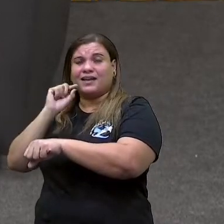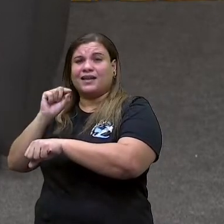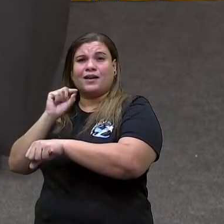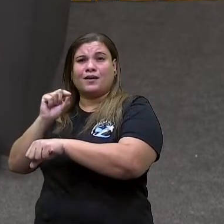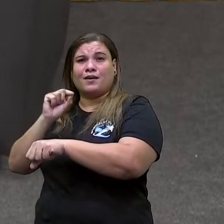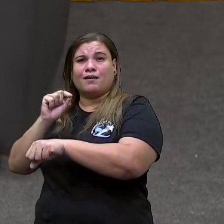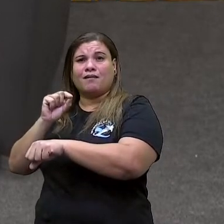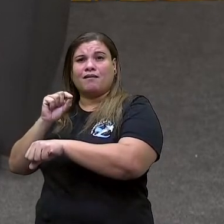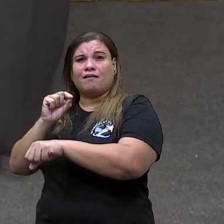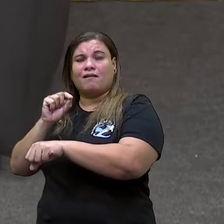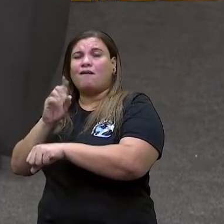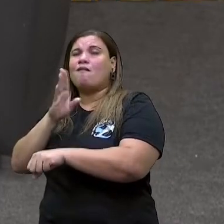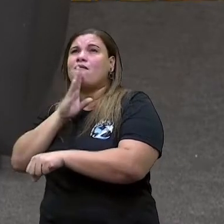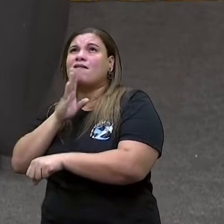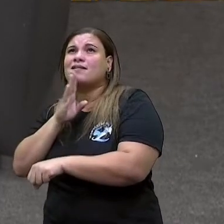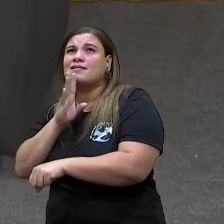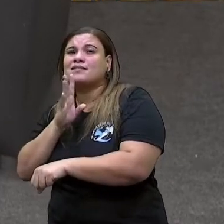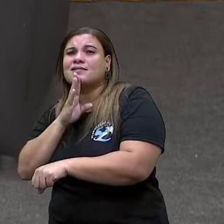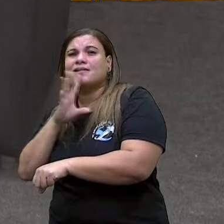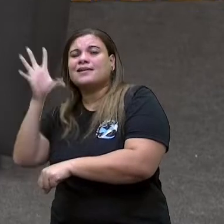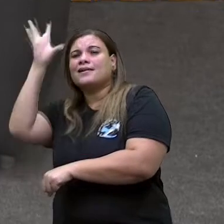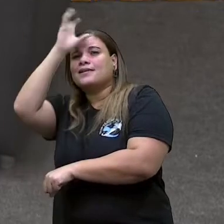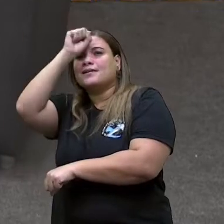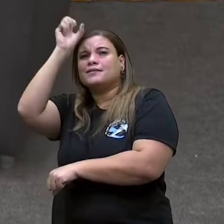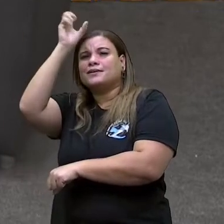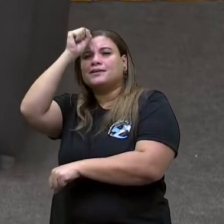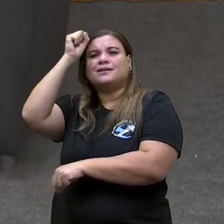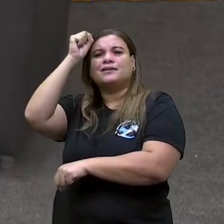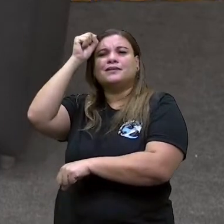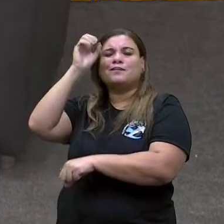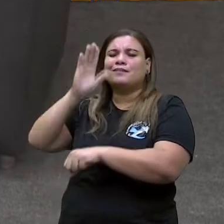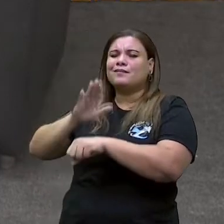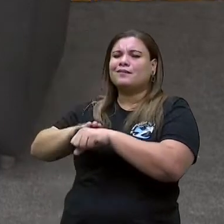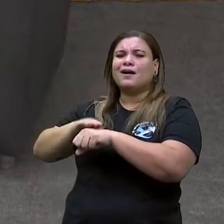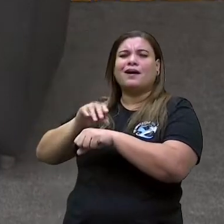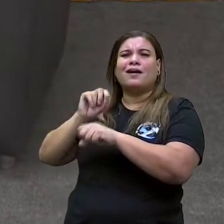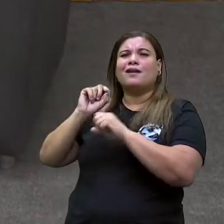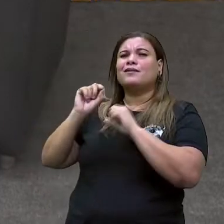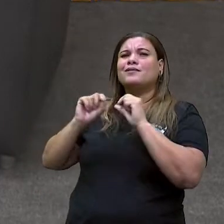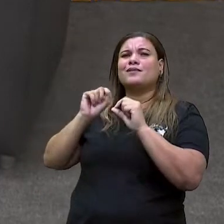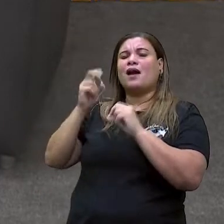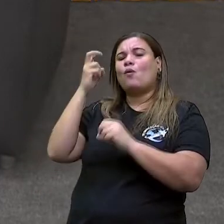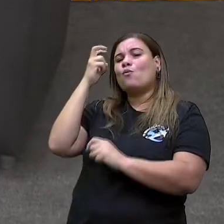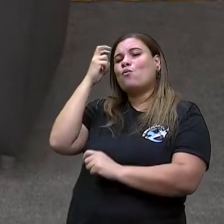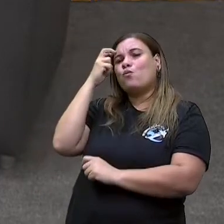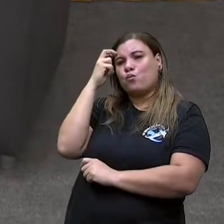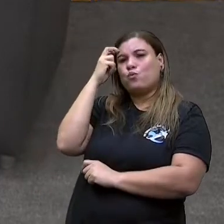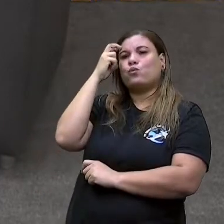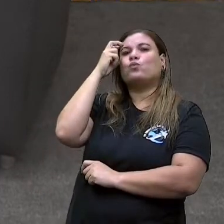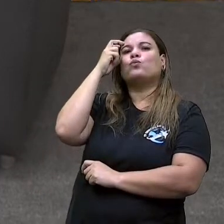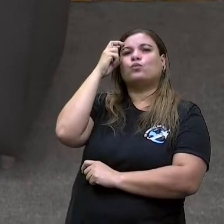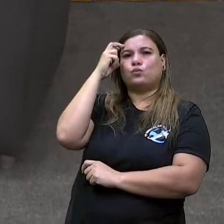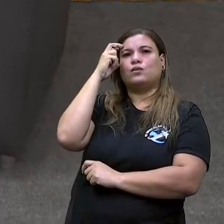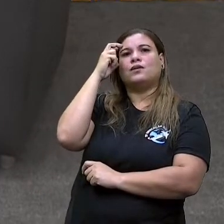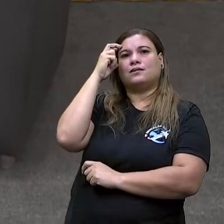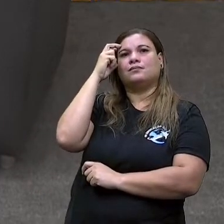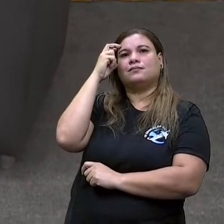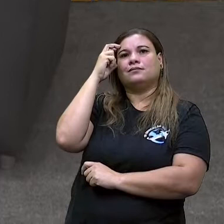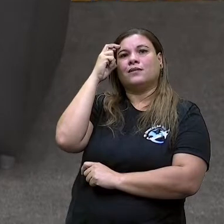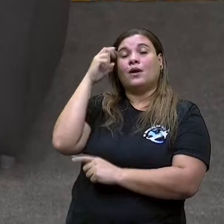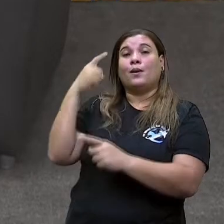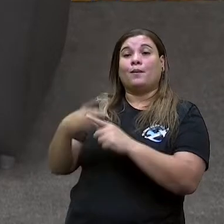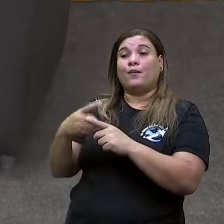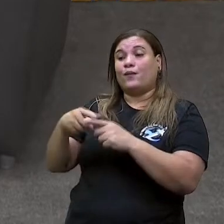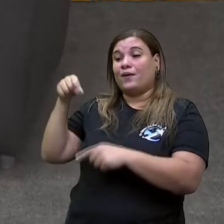outro. Então, naturalmente, favorece muita leitura, né? Mas a Índia é conhecida pelo grande interesse de